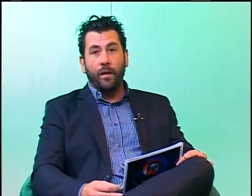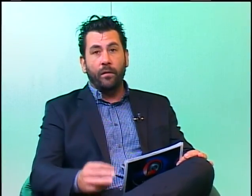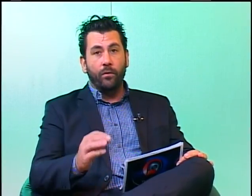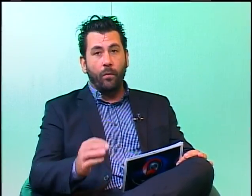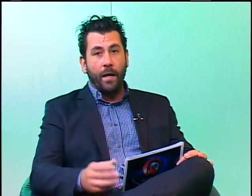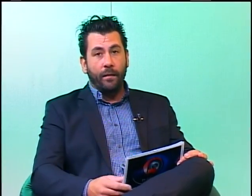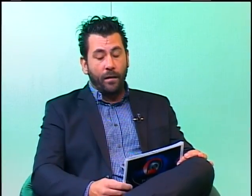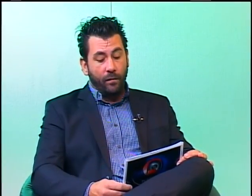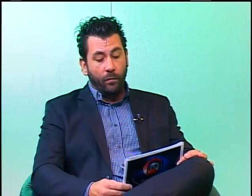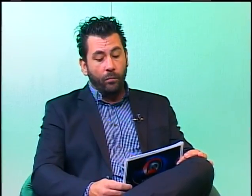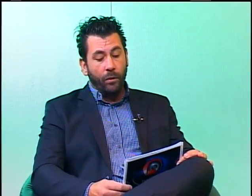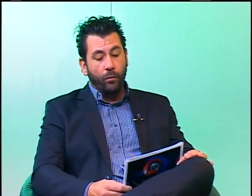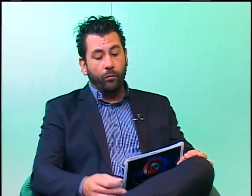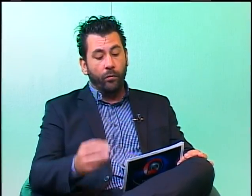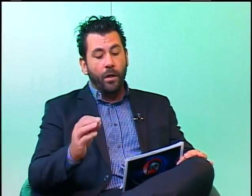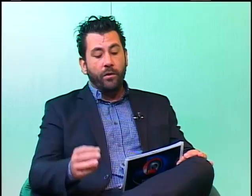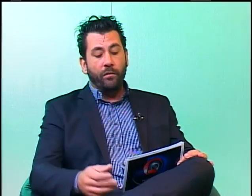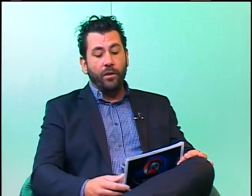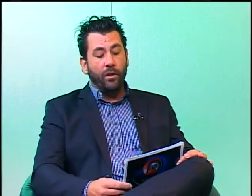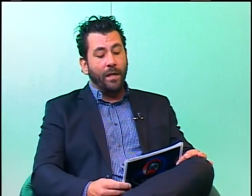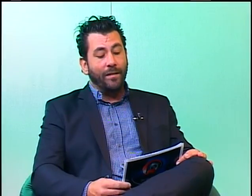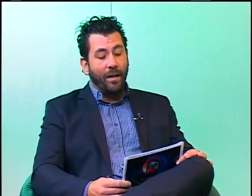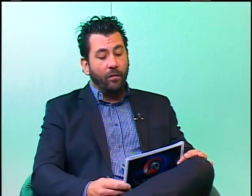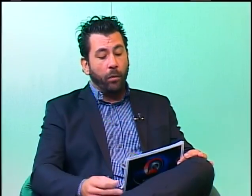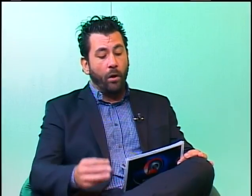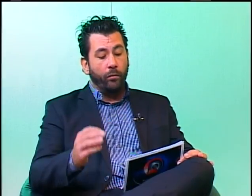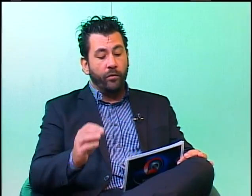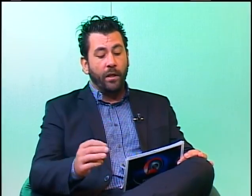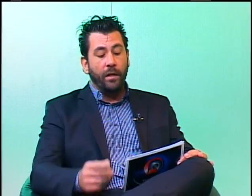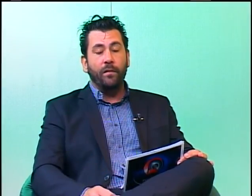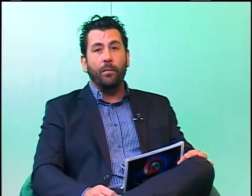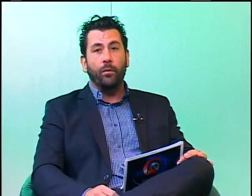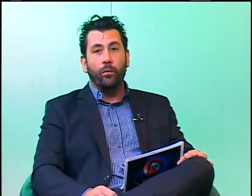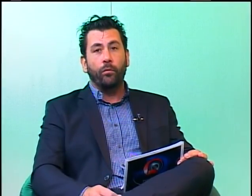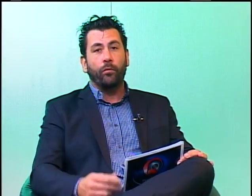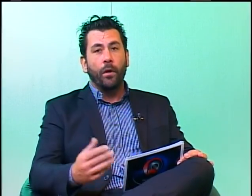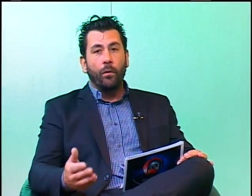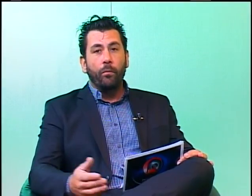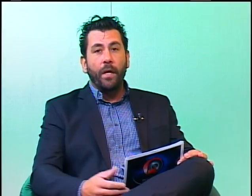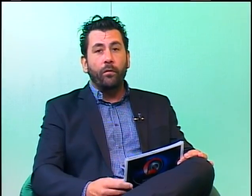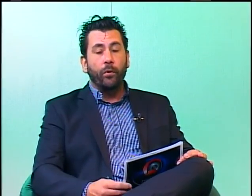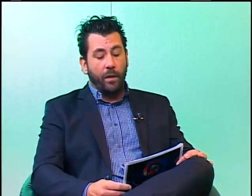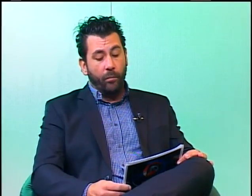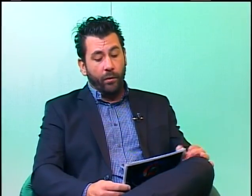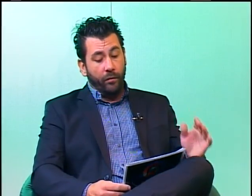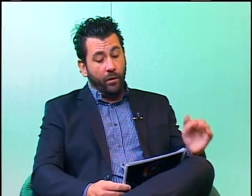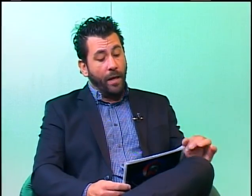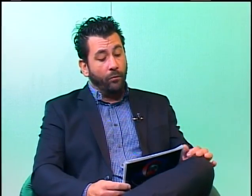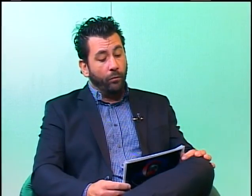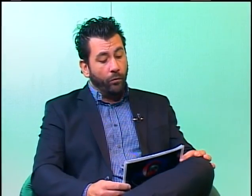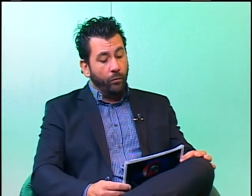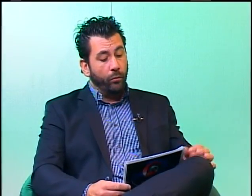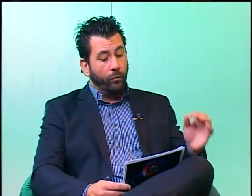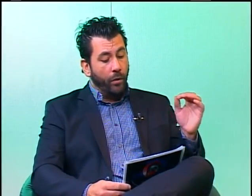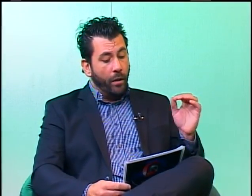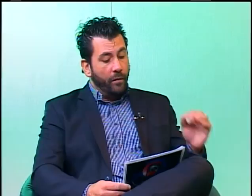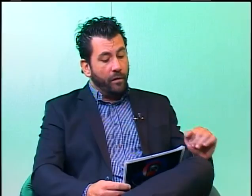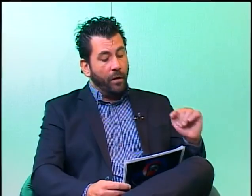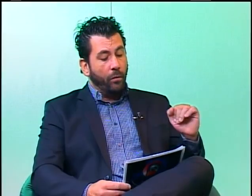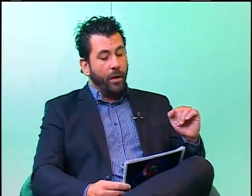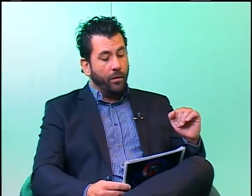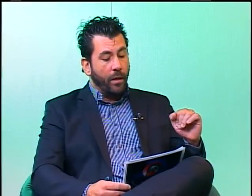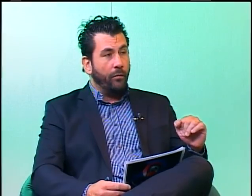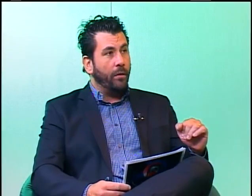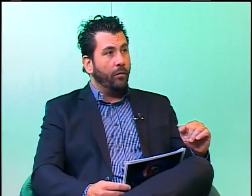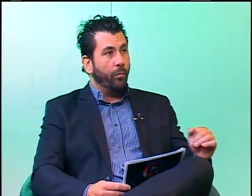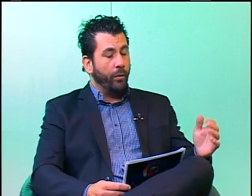terá duração de 45 minutos, dividida em 3 blocos de 15 minutos, o mesmo tempo destinado aos outros